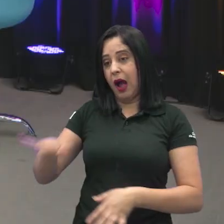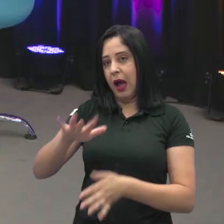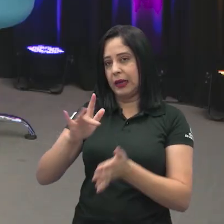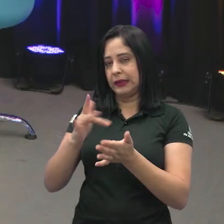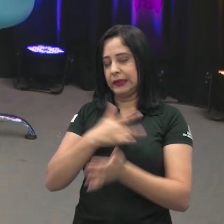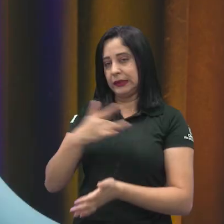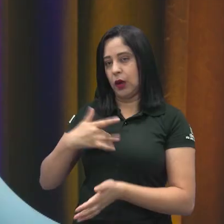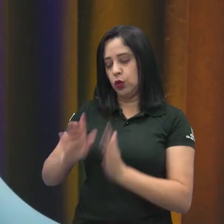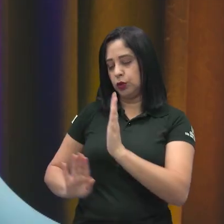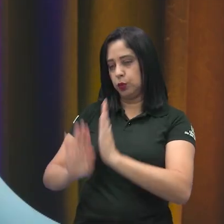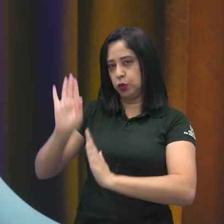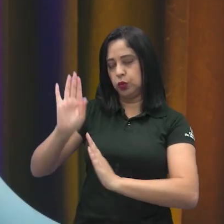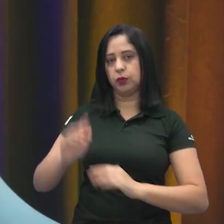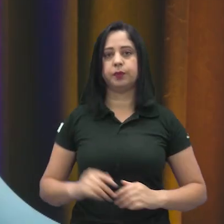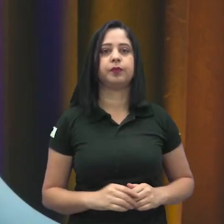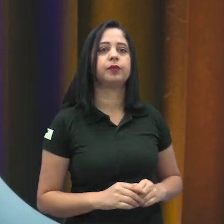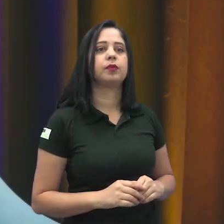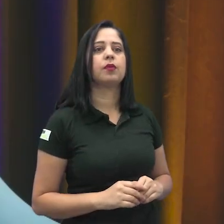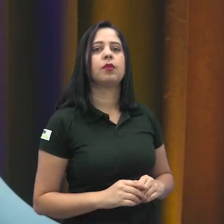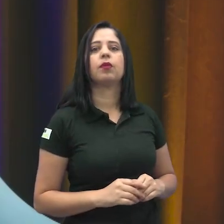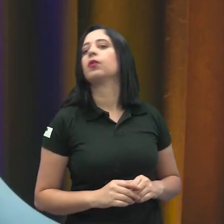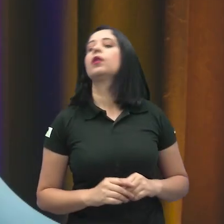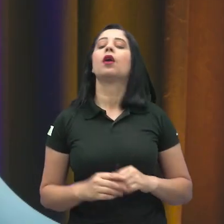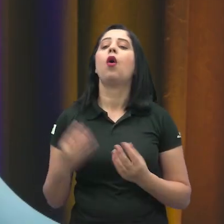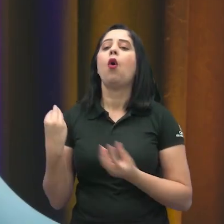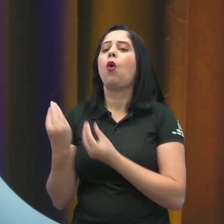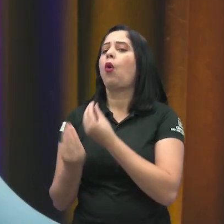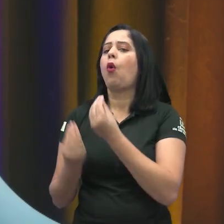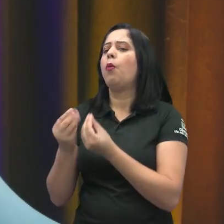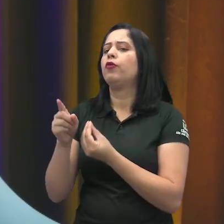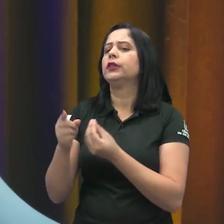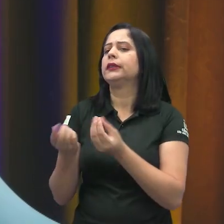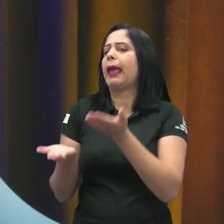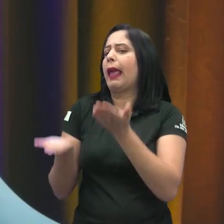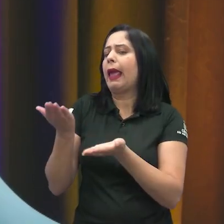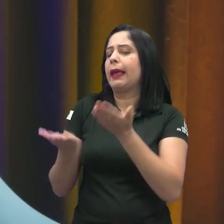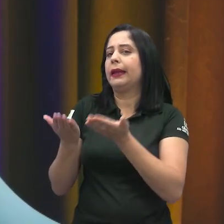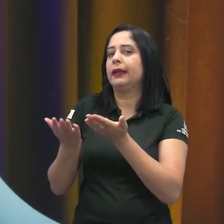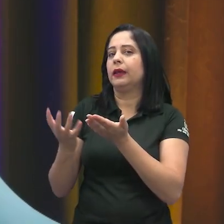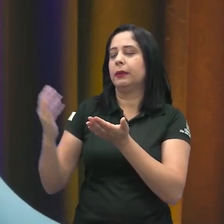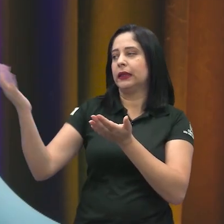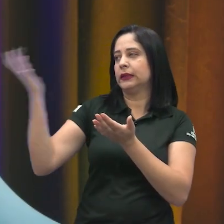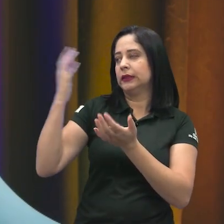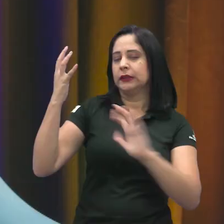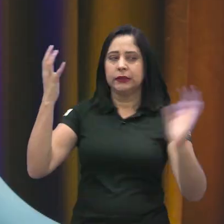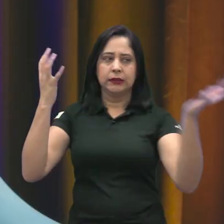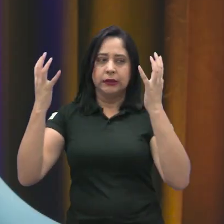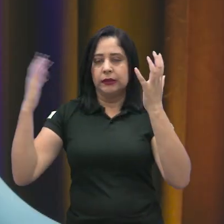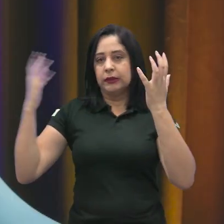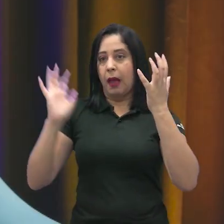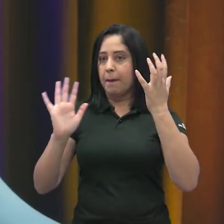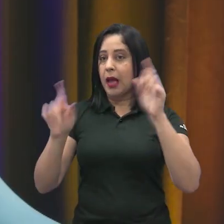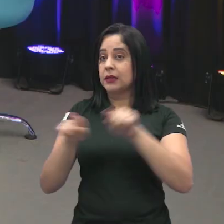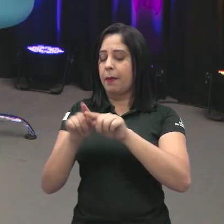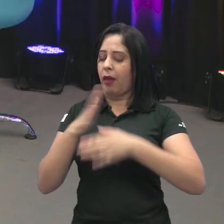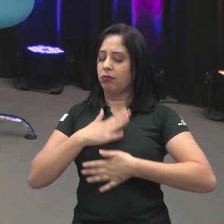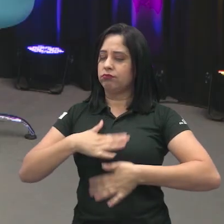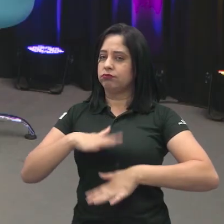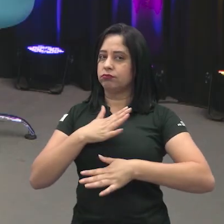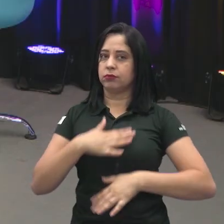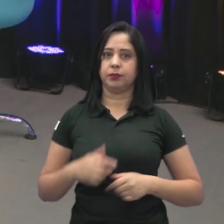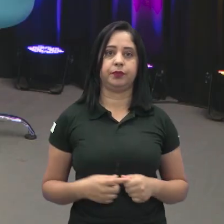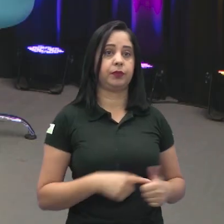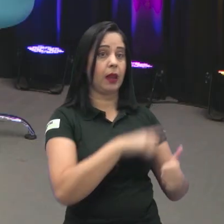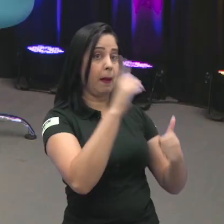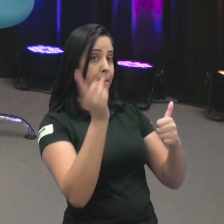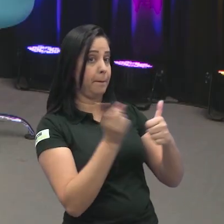bom. Como você equilibra a pressão de resultados com a necessidade de pausa para o autoconhecimento? Primeiro,